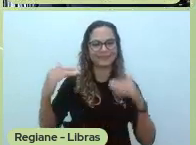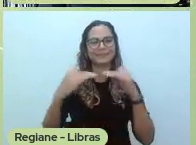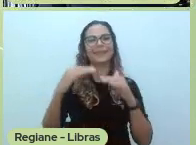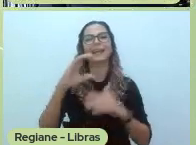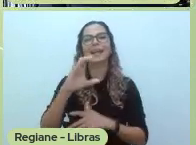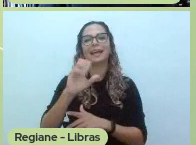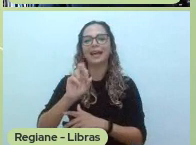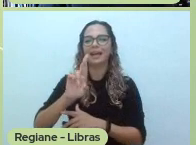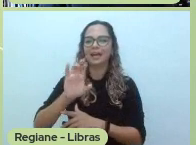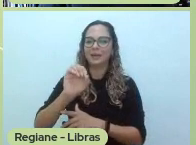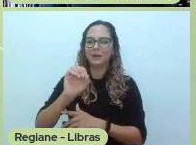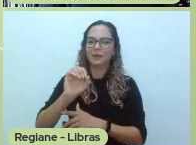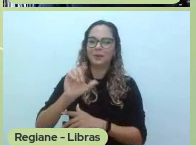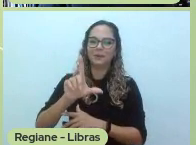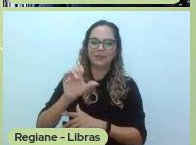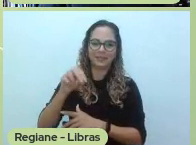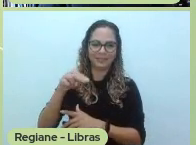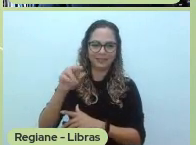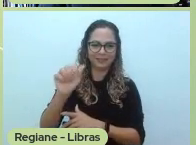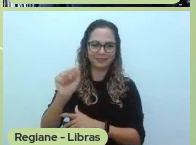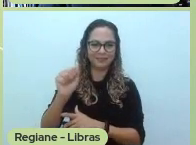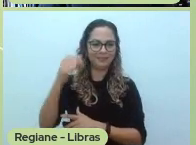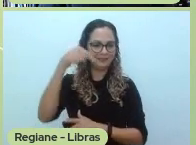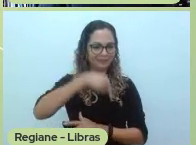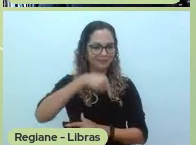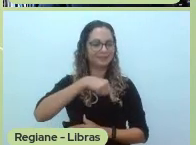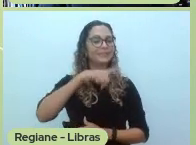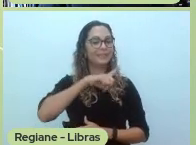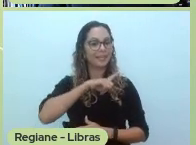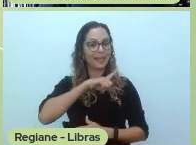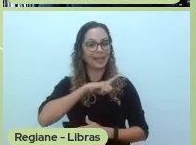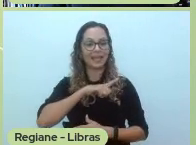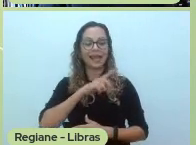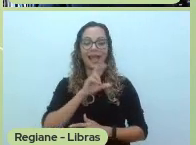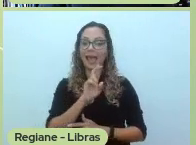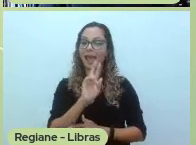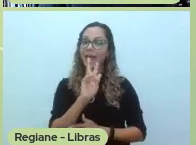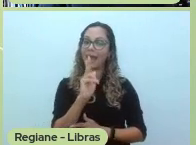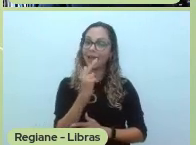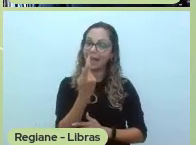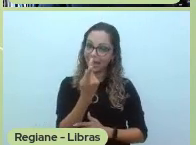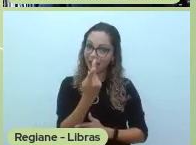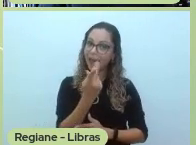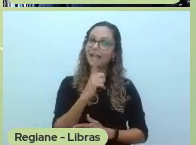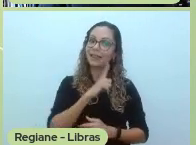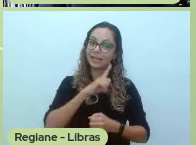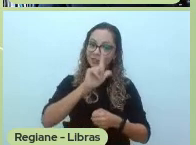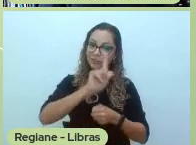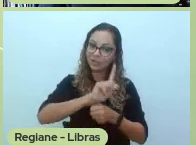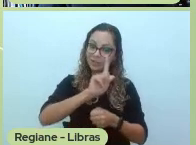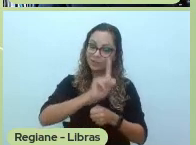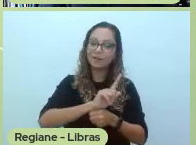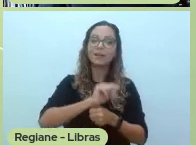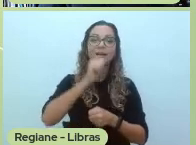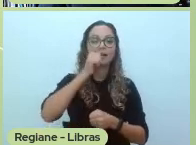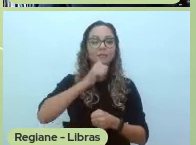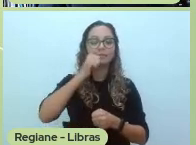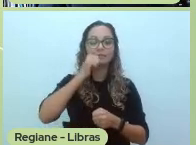também tem casos, inclusive aqui uma gestora dentro do RH que foi promovida gestante, né? E